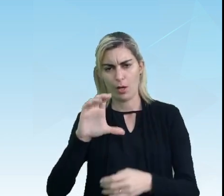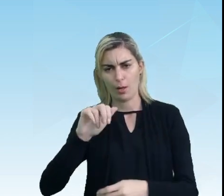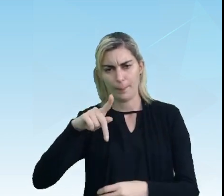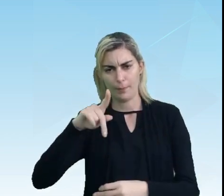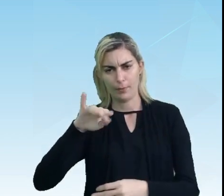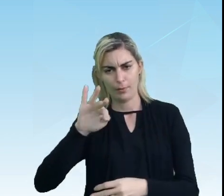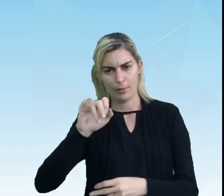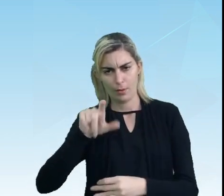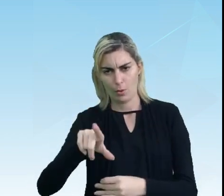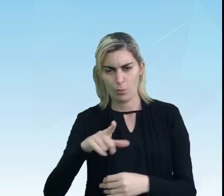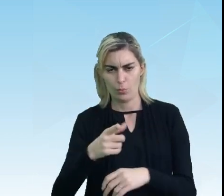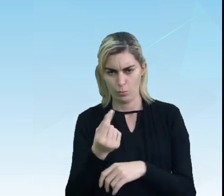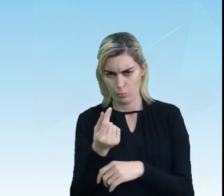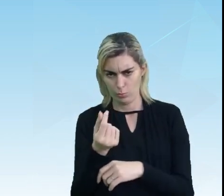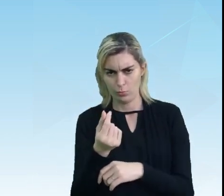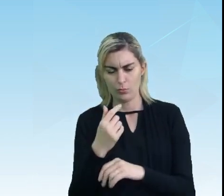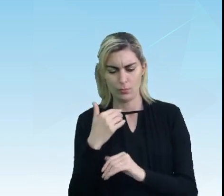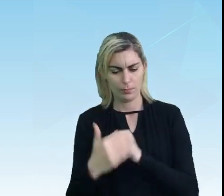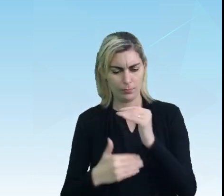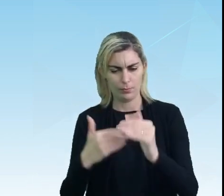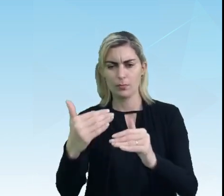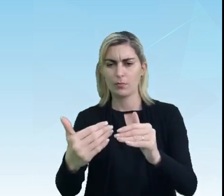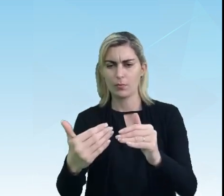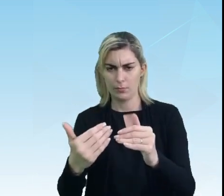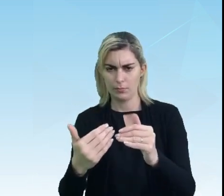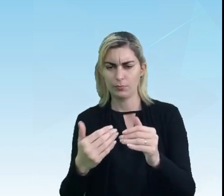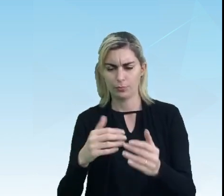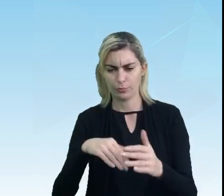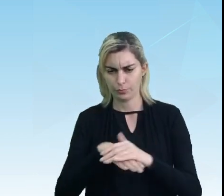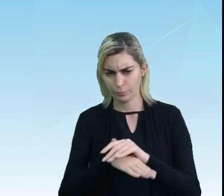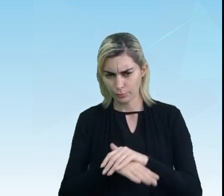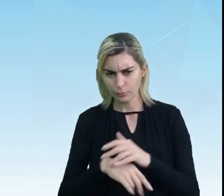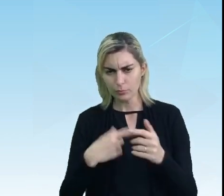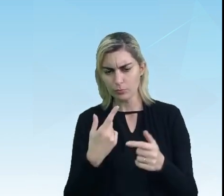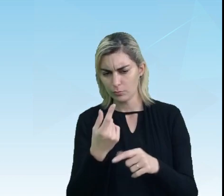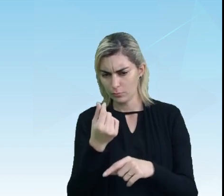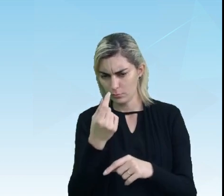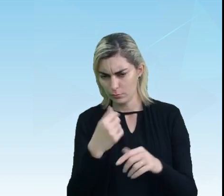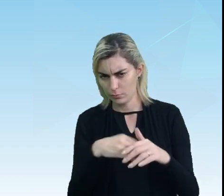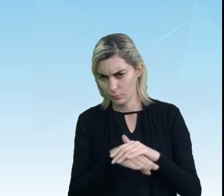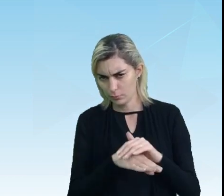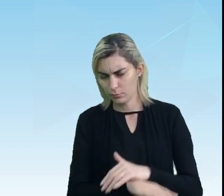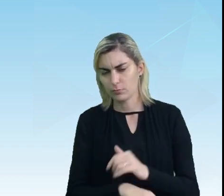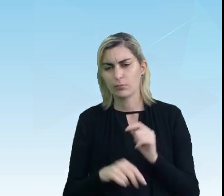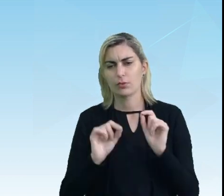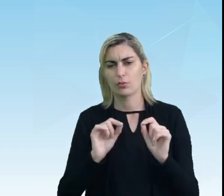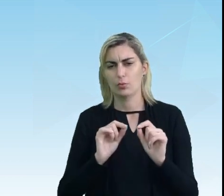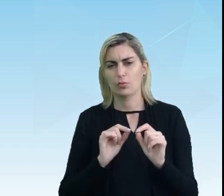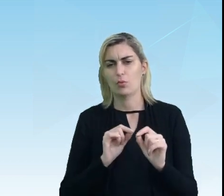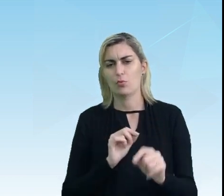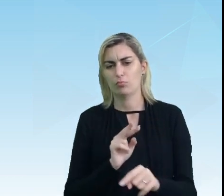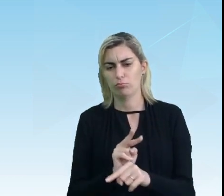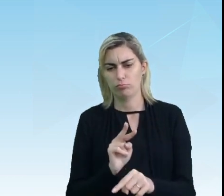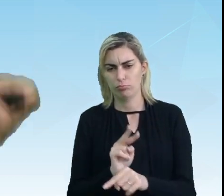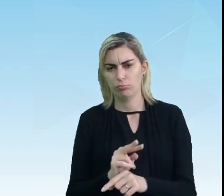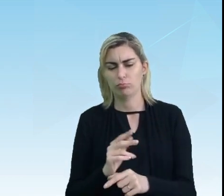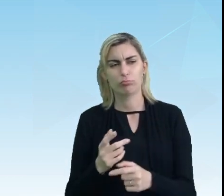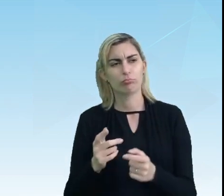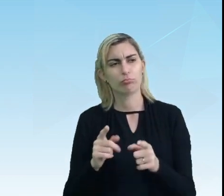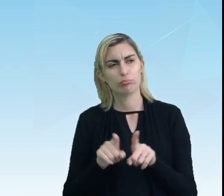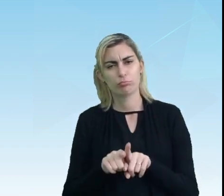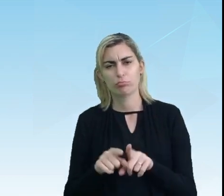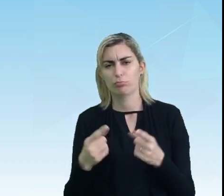capital. Então, os processos para acumulação deste capital é o suprimento da